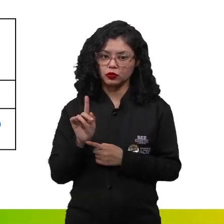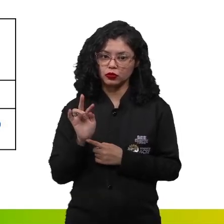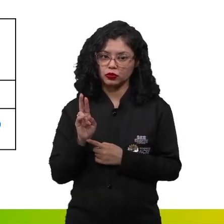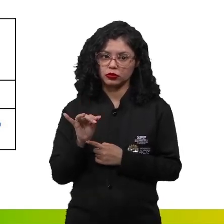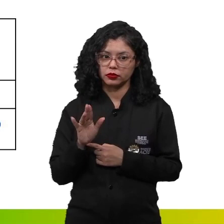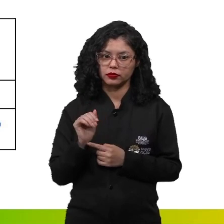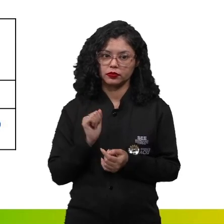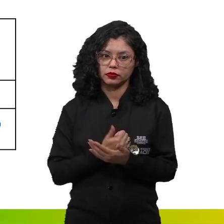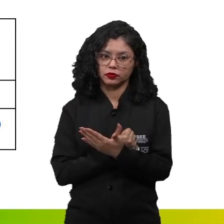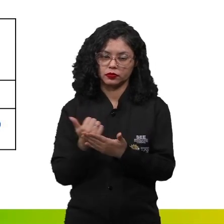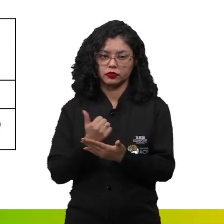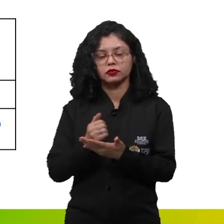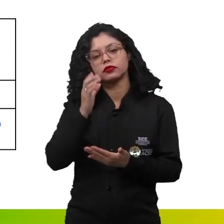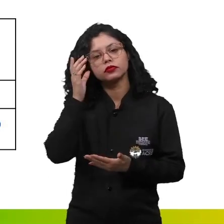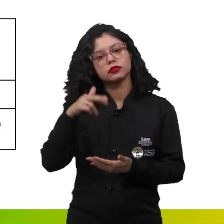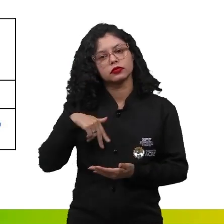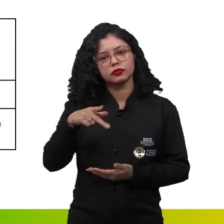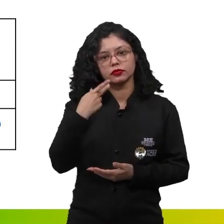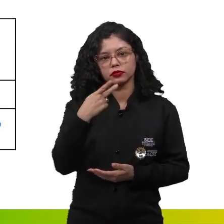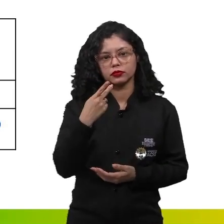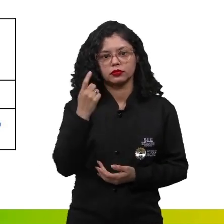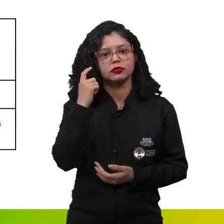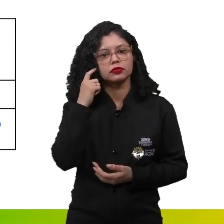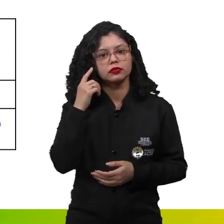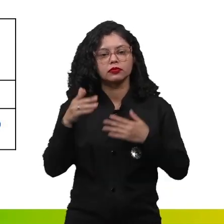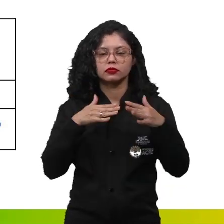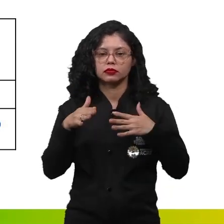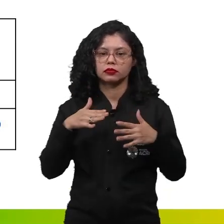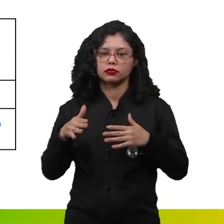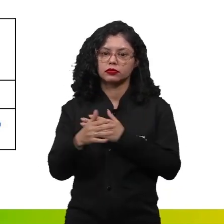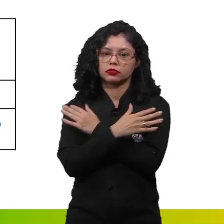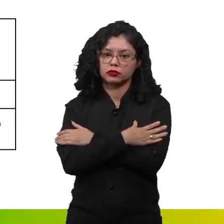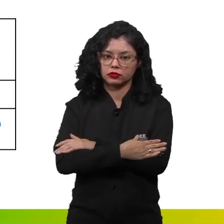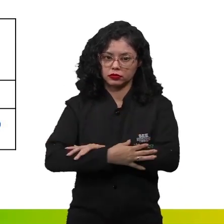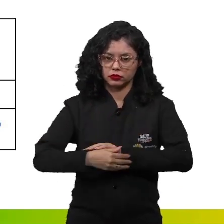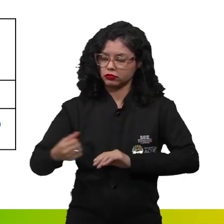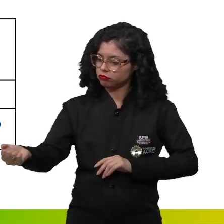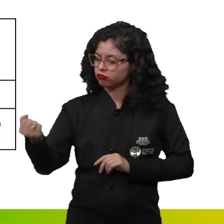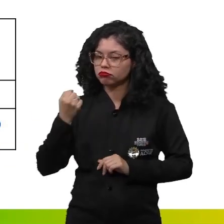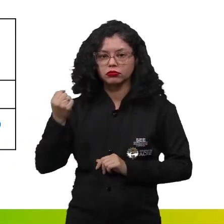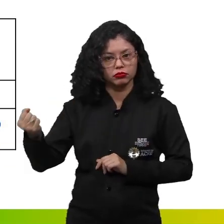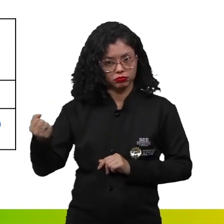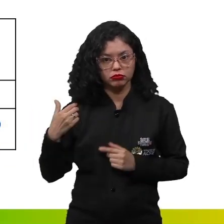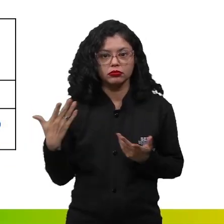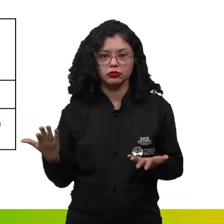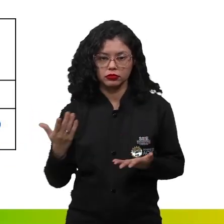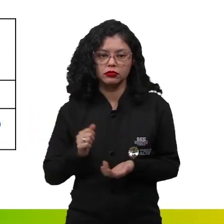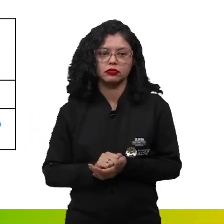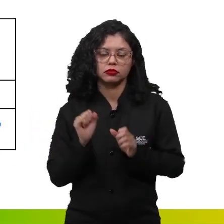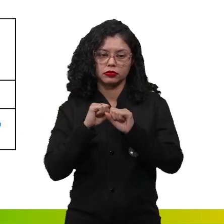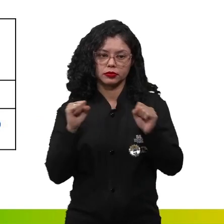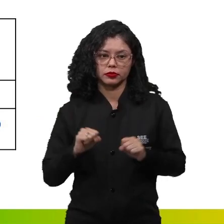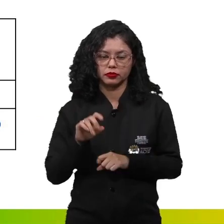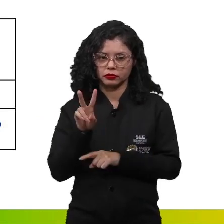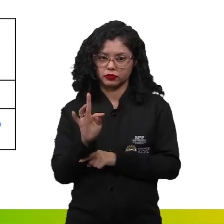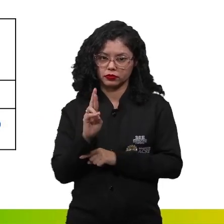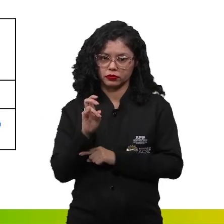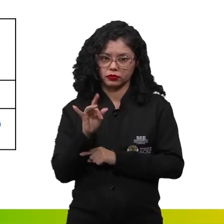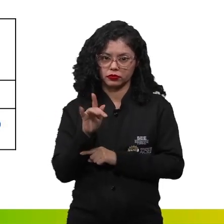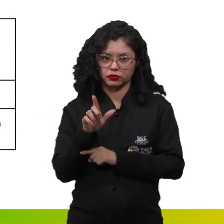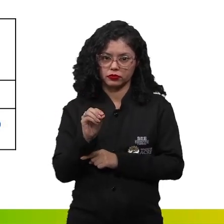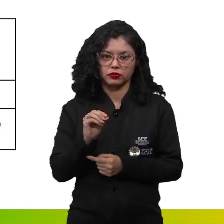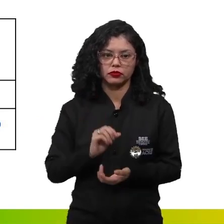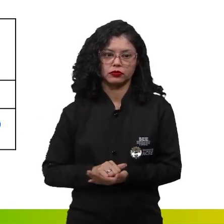São ações conscientes, andar, falar, pensar, movimentar um braço. É condicionada pelo sistema nervoso